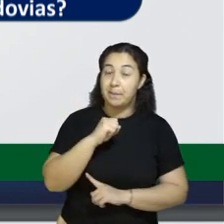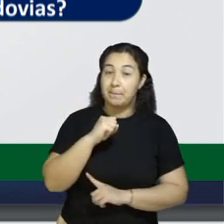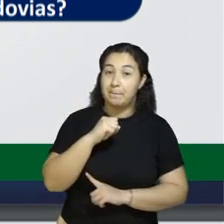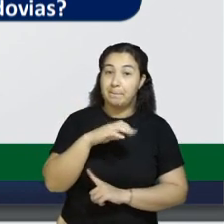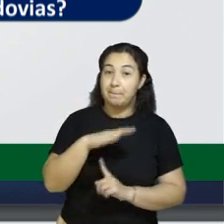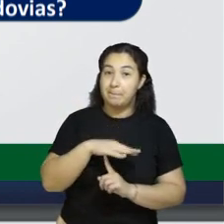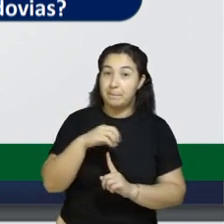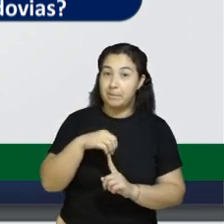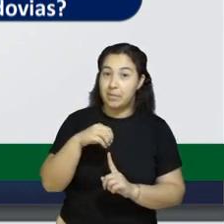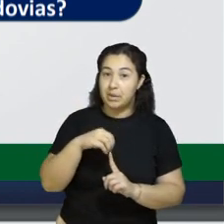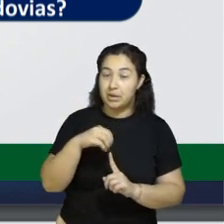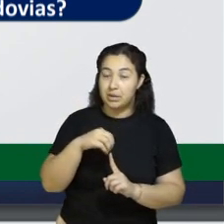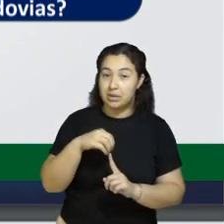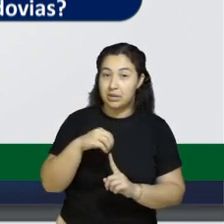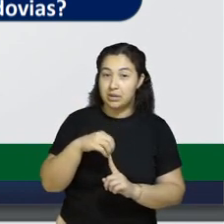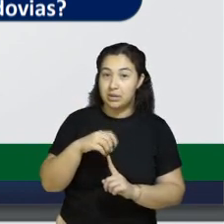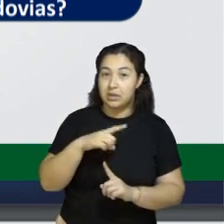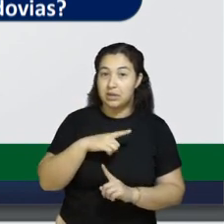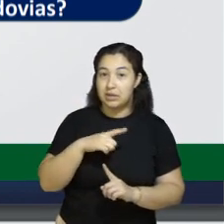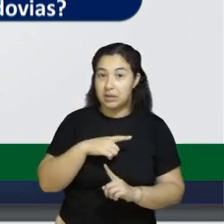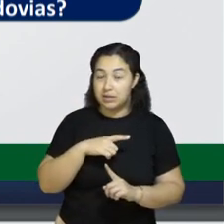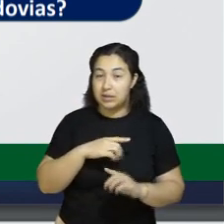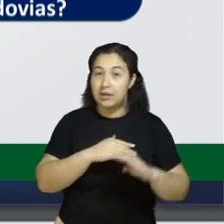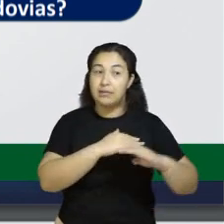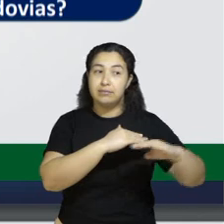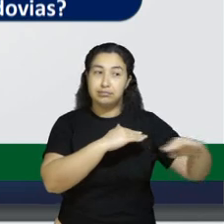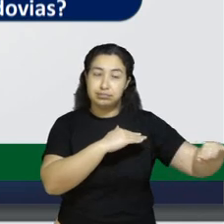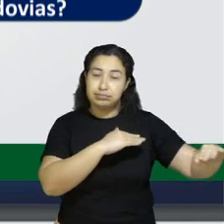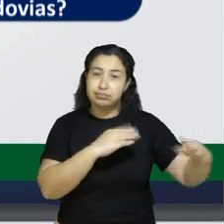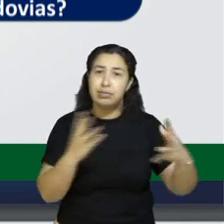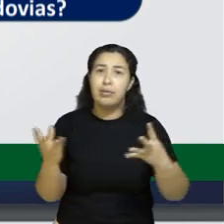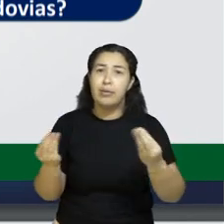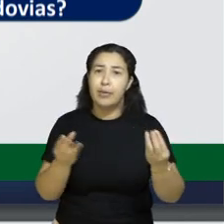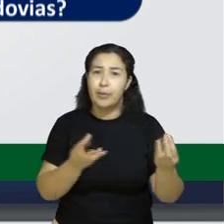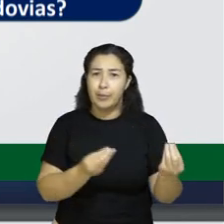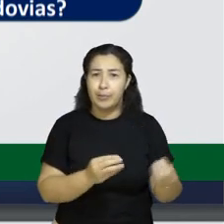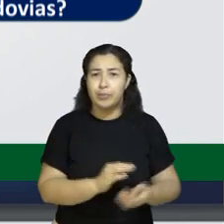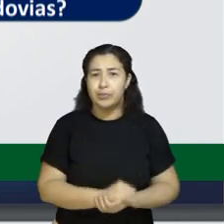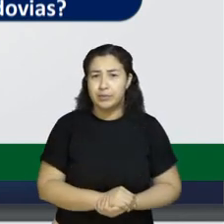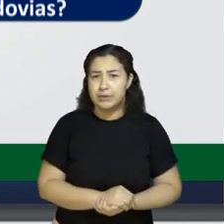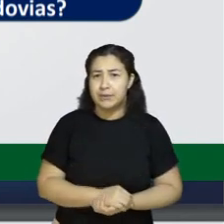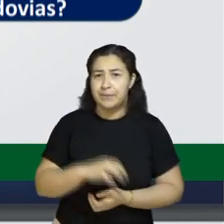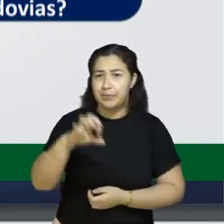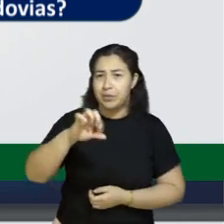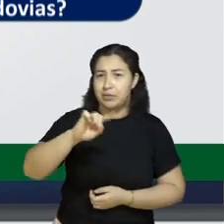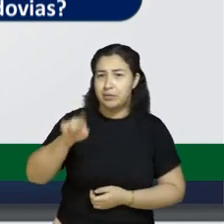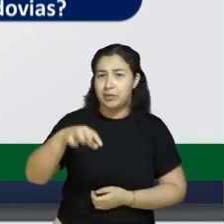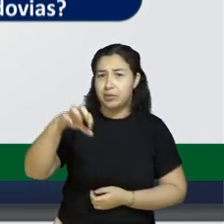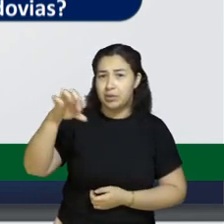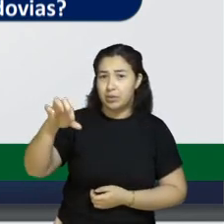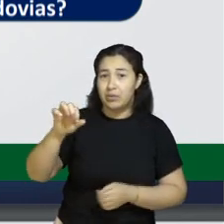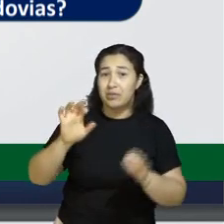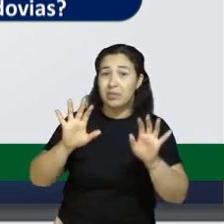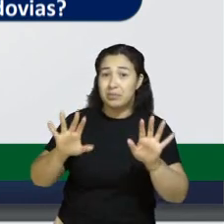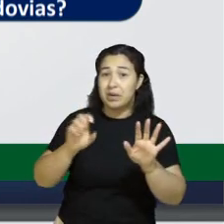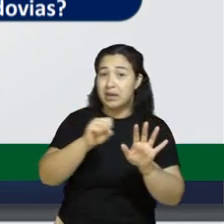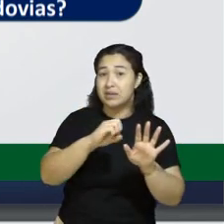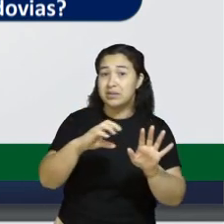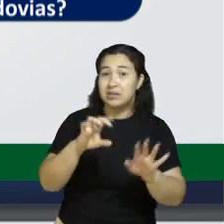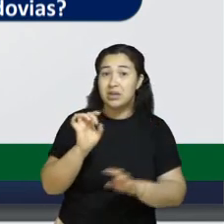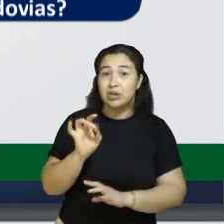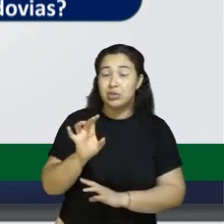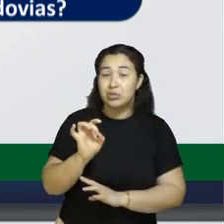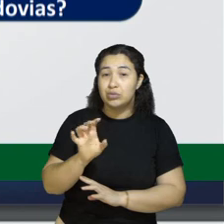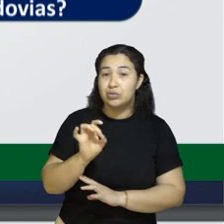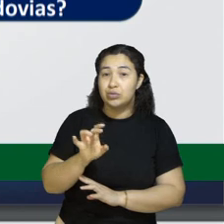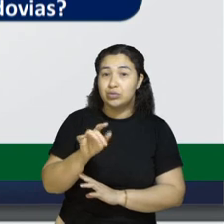9.900 quilômetros de rodovia pavimentada para cada 100 quilômetros quadrados, enquanto que Santa Catarina